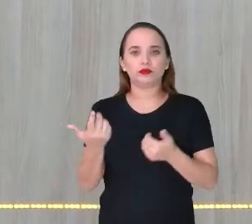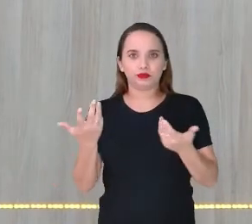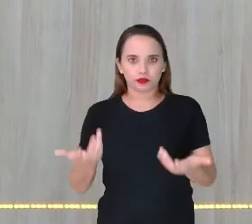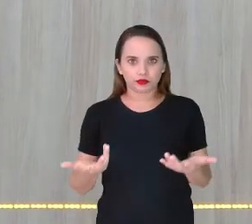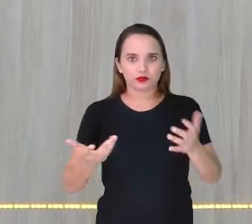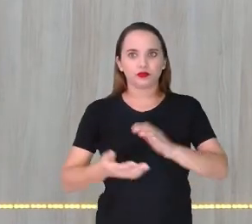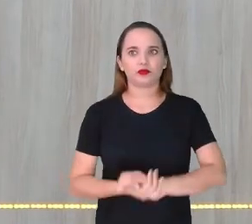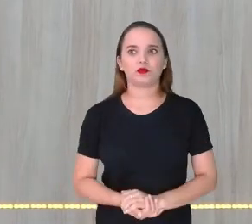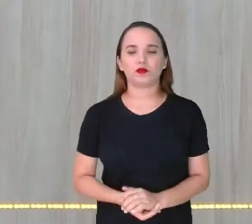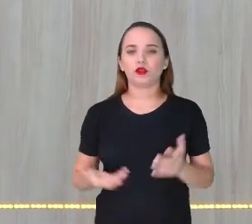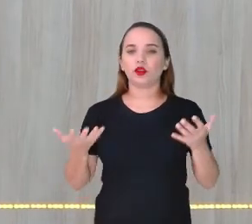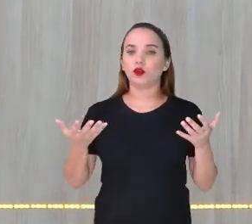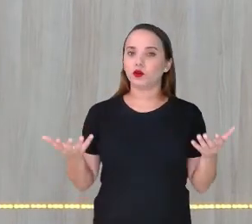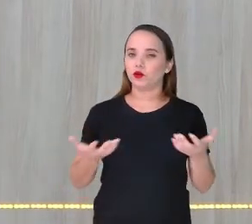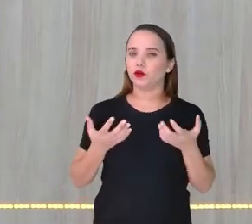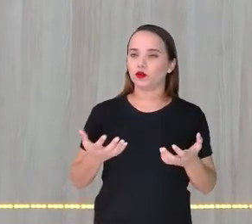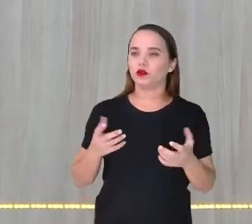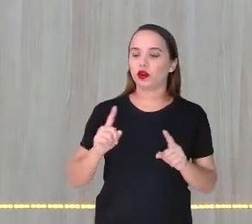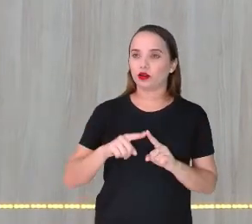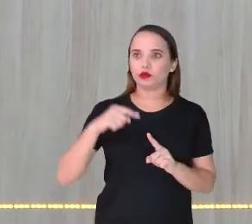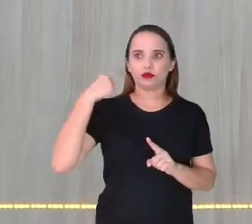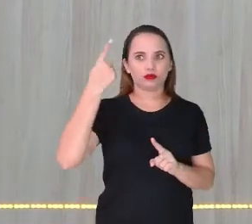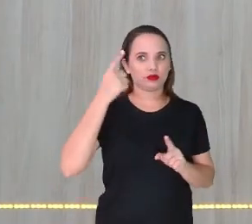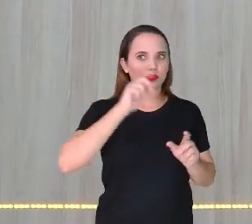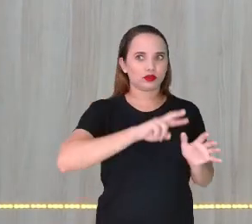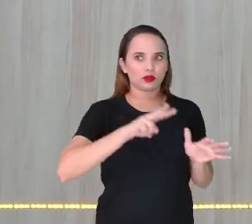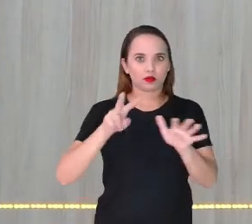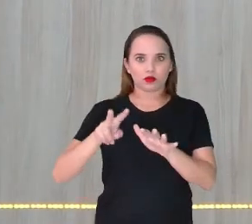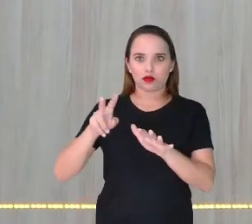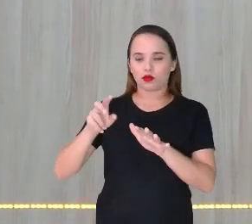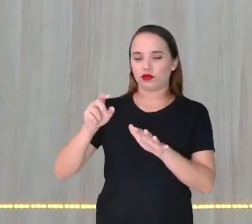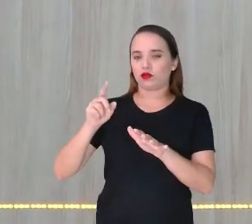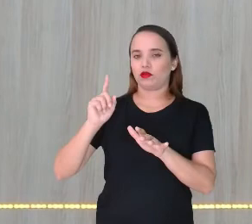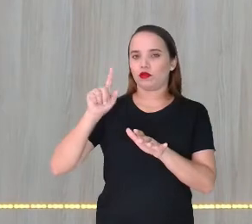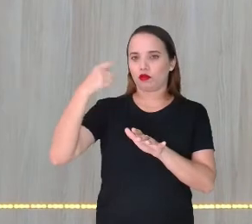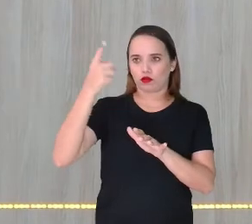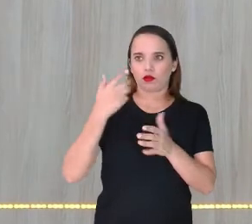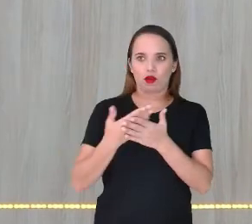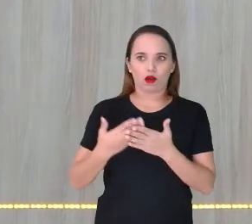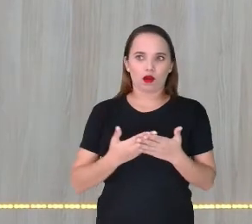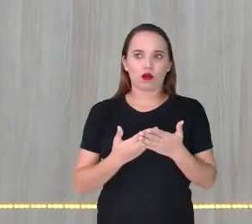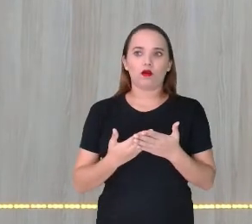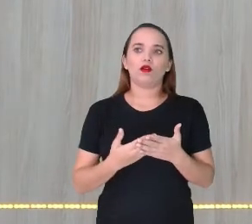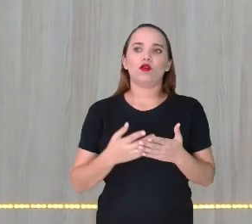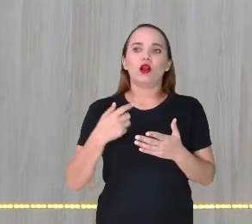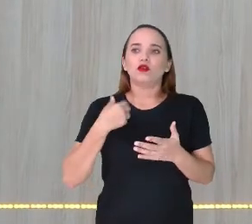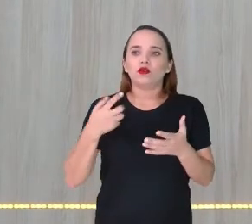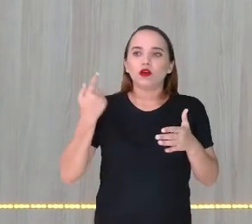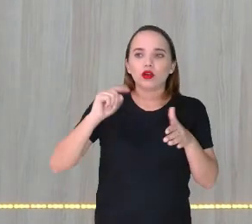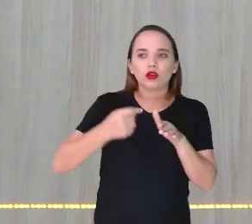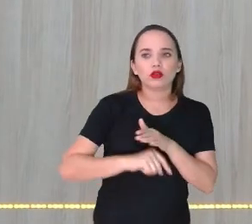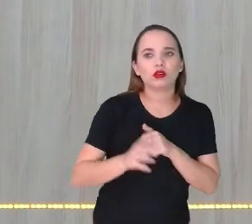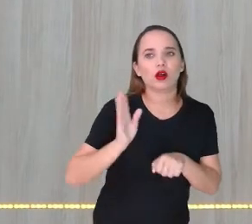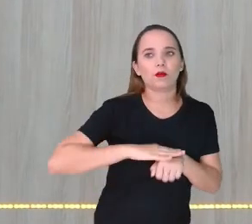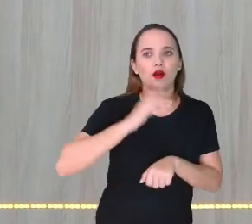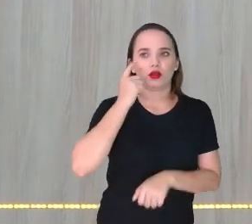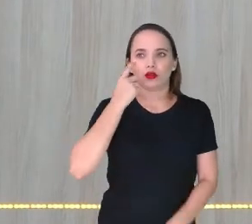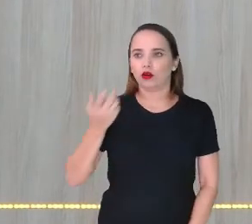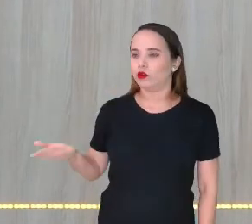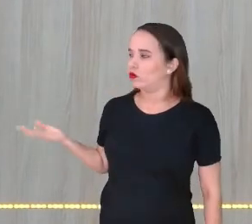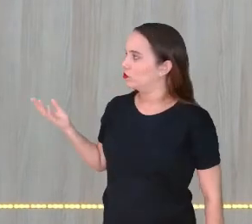eu já vou adiantar para vocês, na semana que vem a gente vai se aprofundar mais aqui, ó, deixa eu chegar lá,